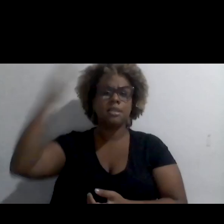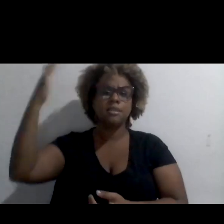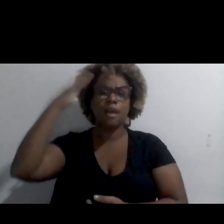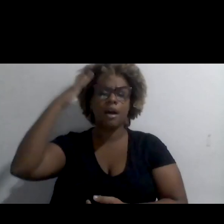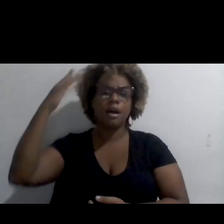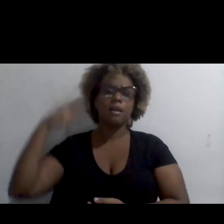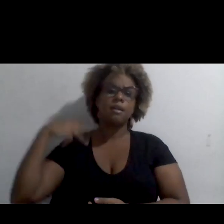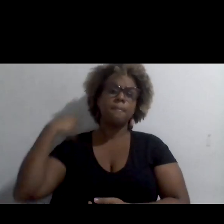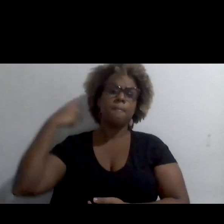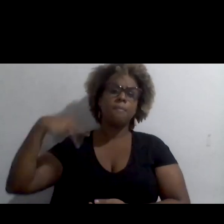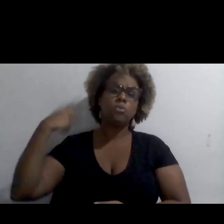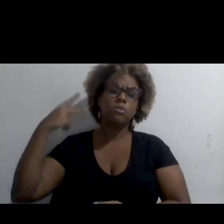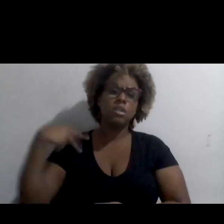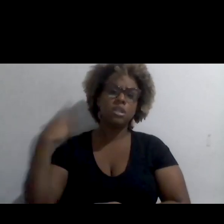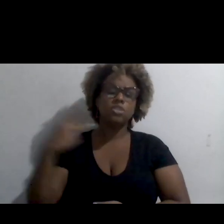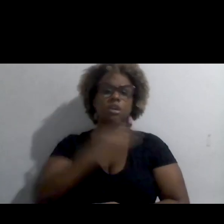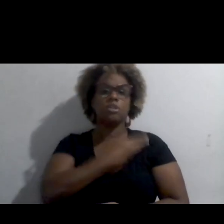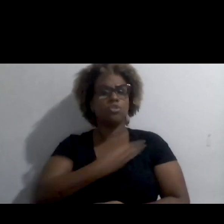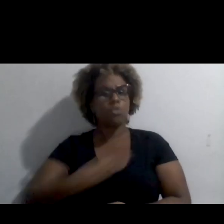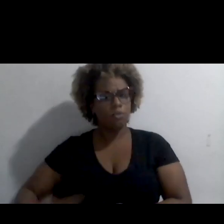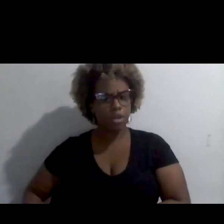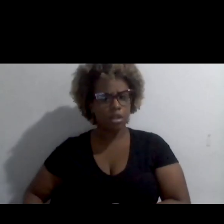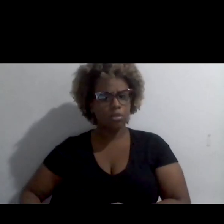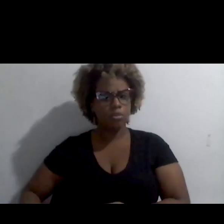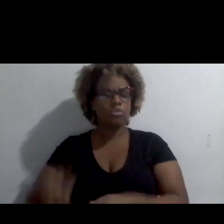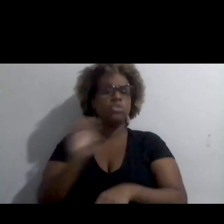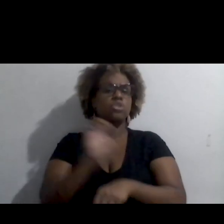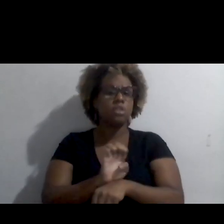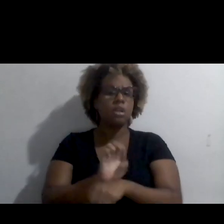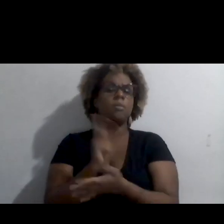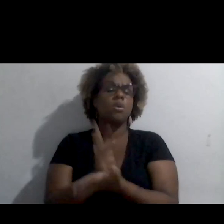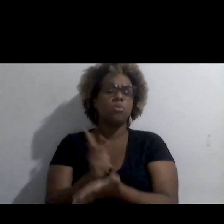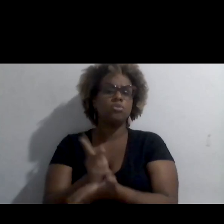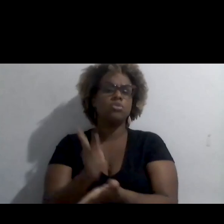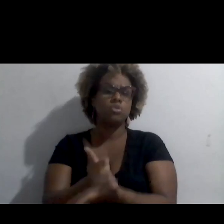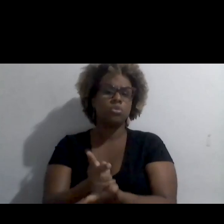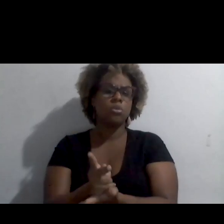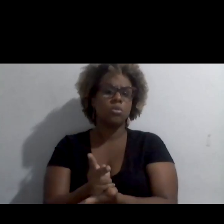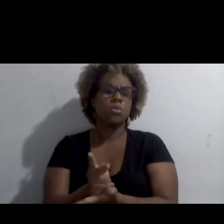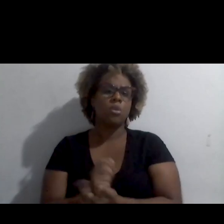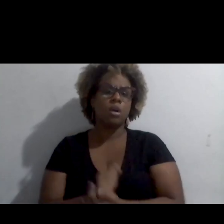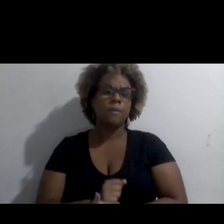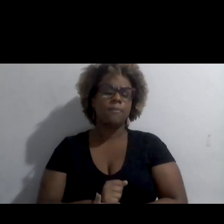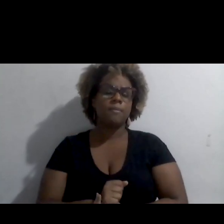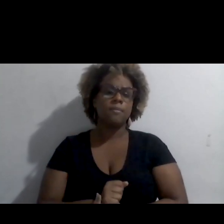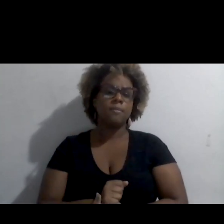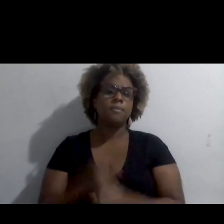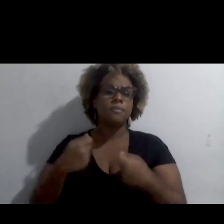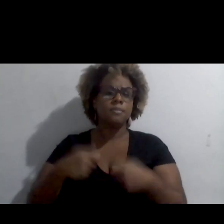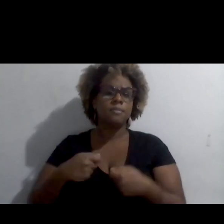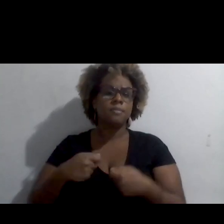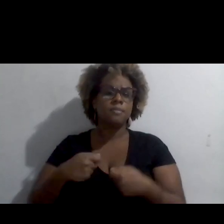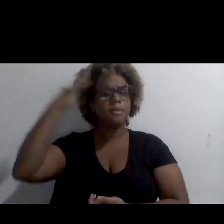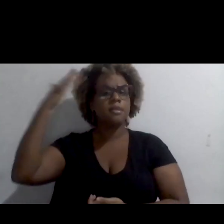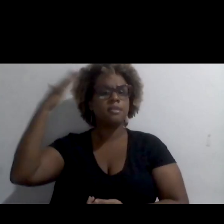ou de Estado para manter esses grupos? Claro que não são. Aí tem que pensar em critérios de seleção, e é por isso que a